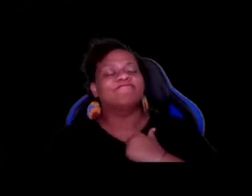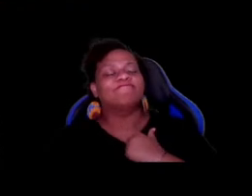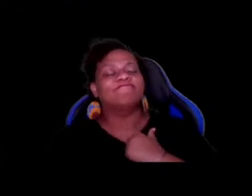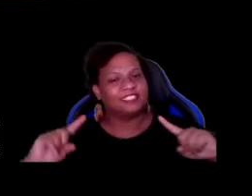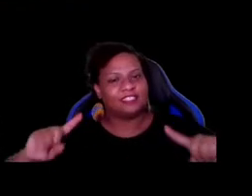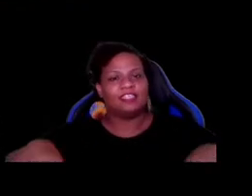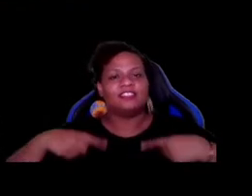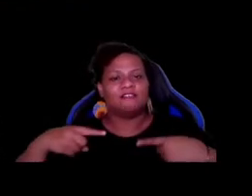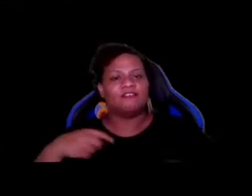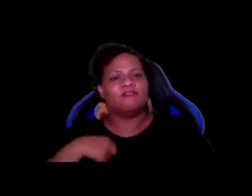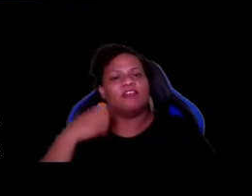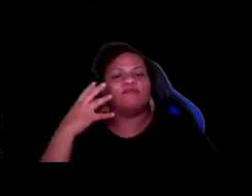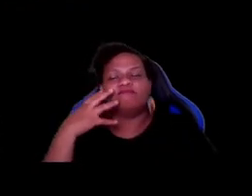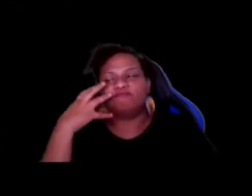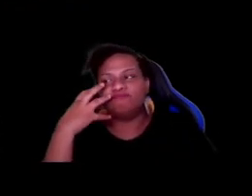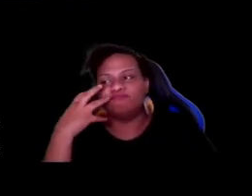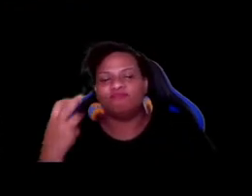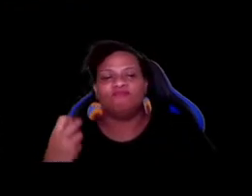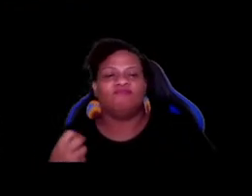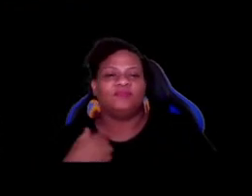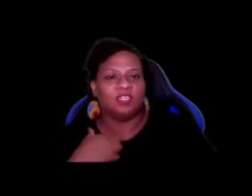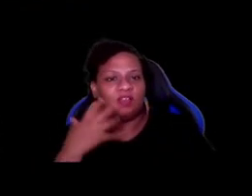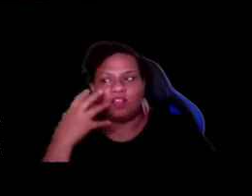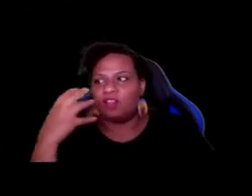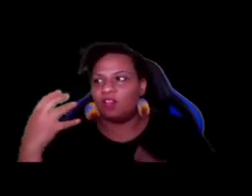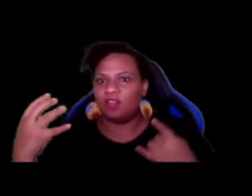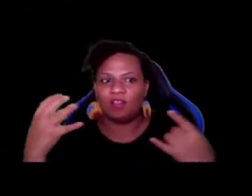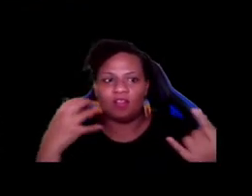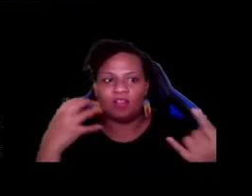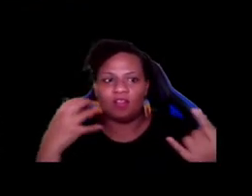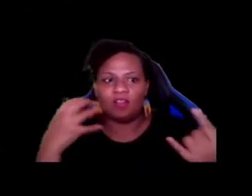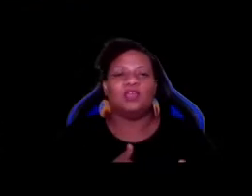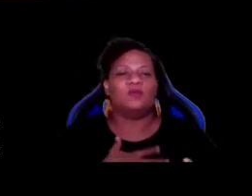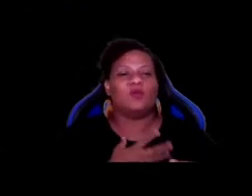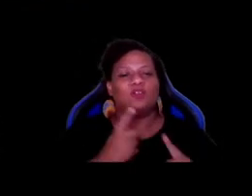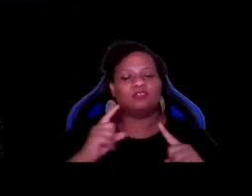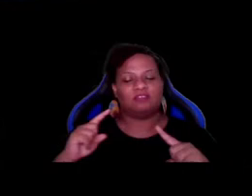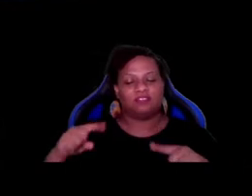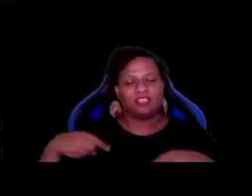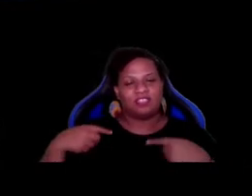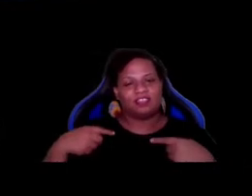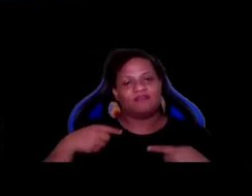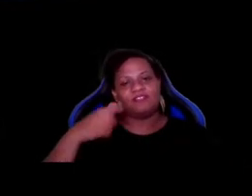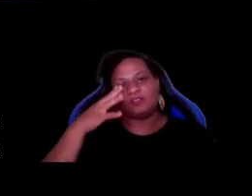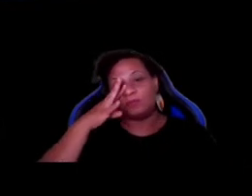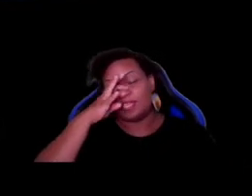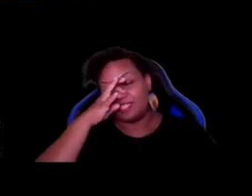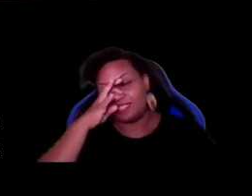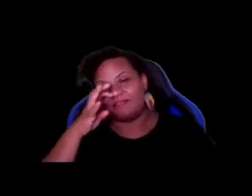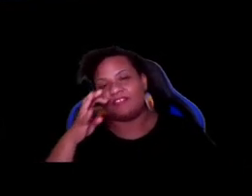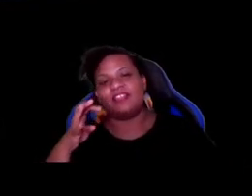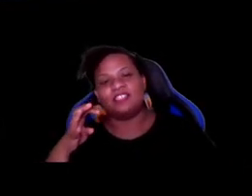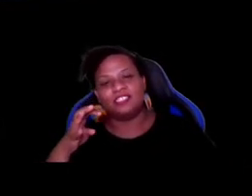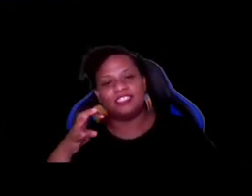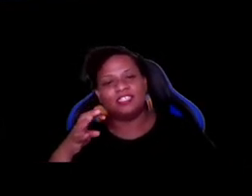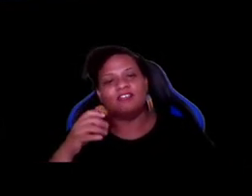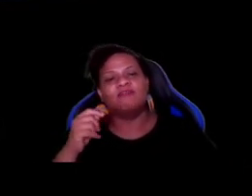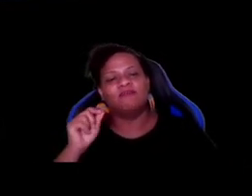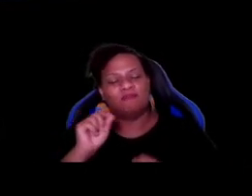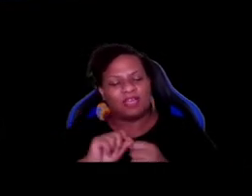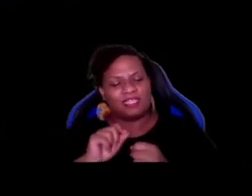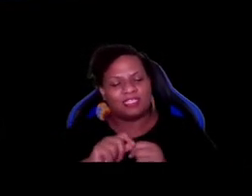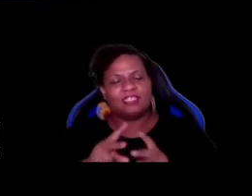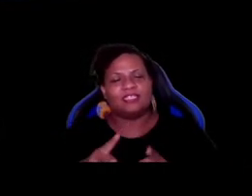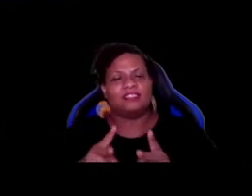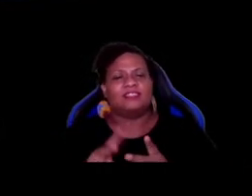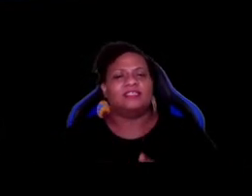me atraio, né? Eu sou atraída por isso. Então, perseverança em querer fazer uma coisa,